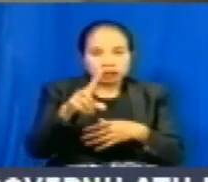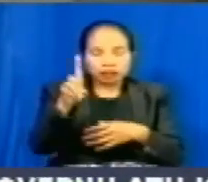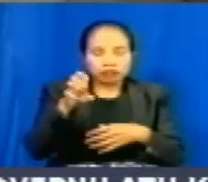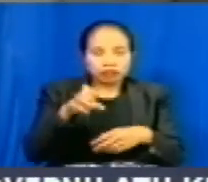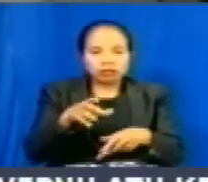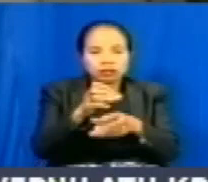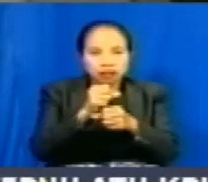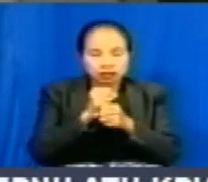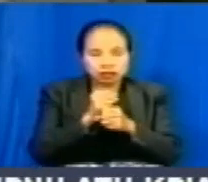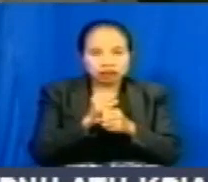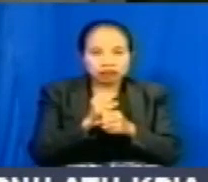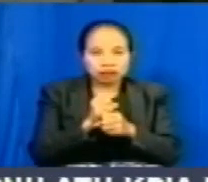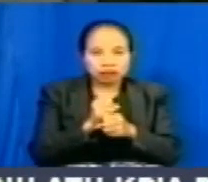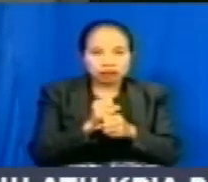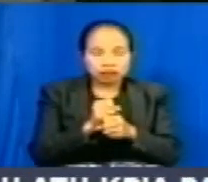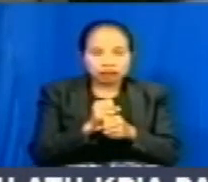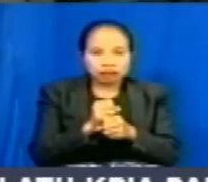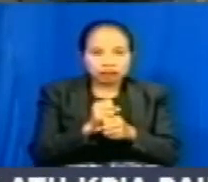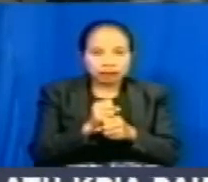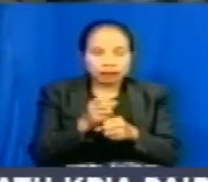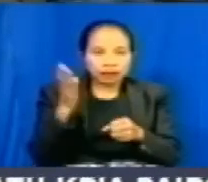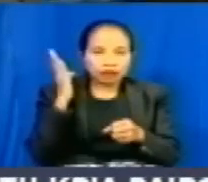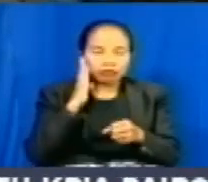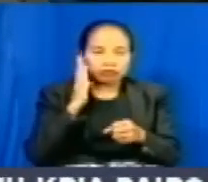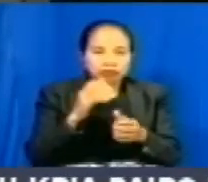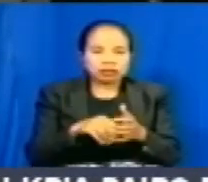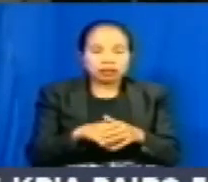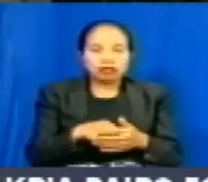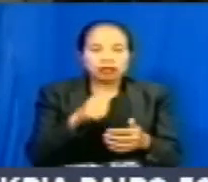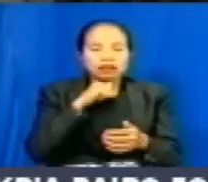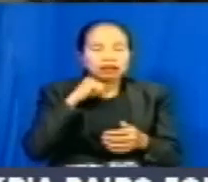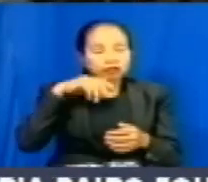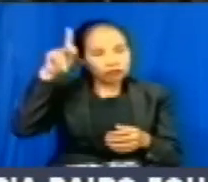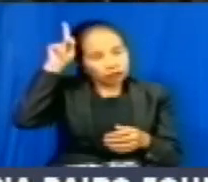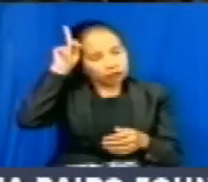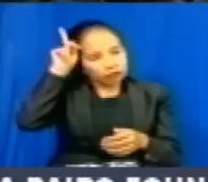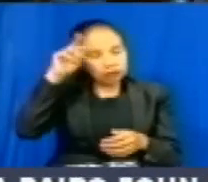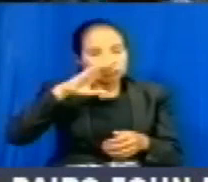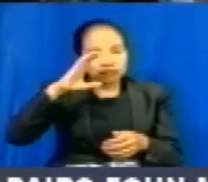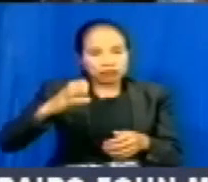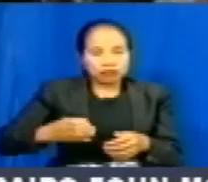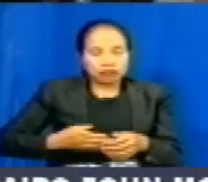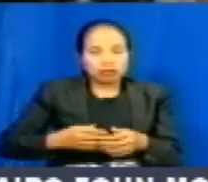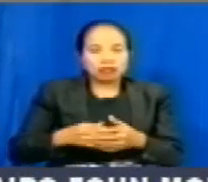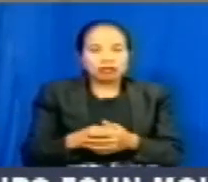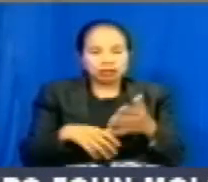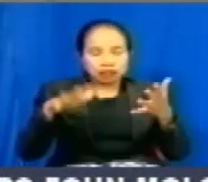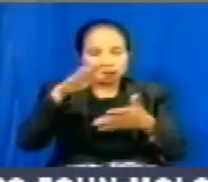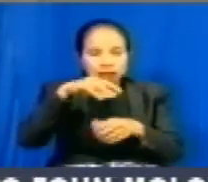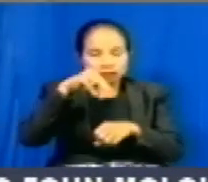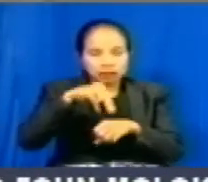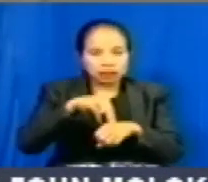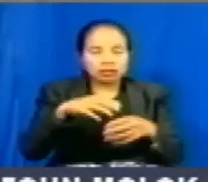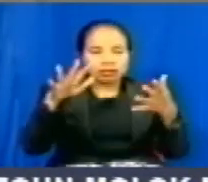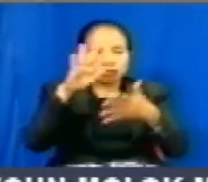simumo sacramento crisma, o Sidom Virgílio Cardial do Carmo da Silva. Celebração ne'e coincide com